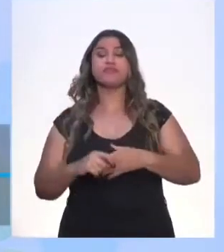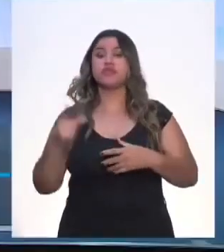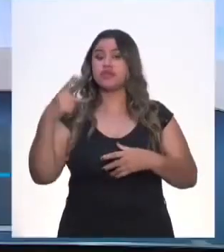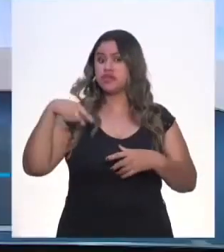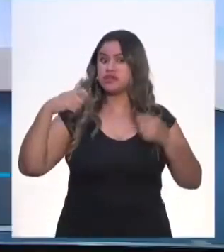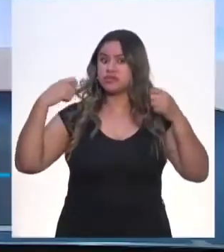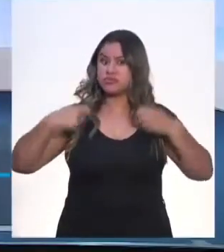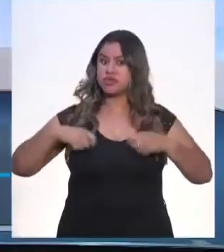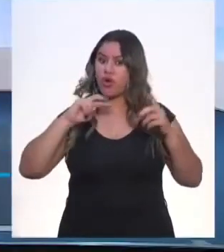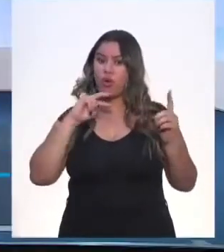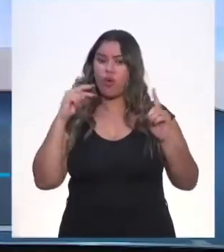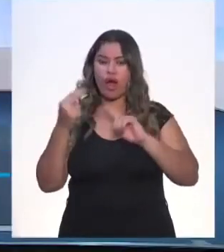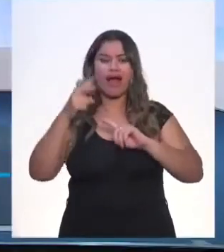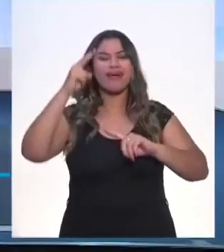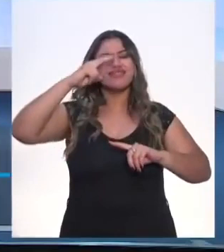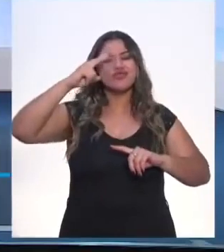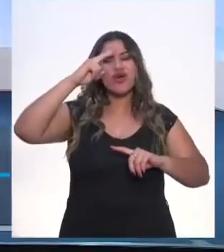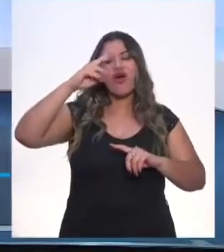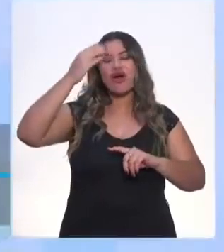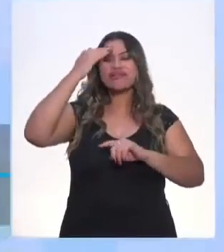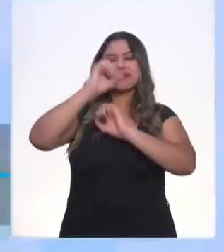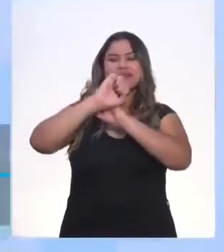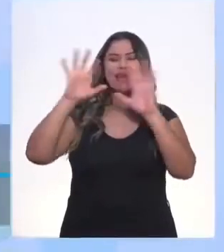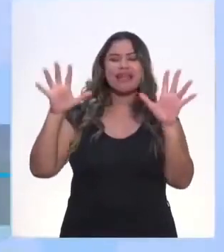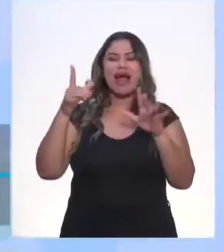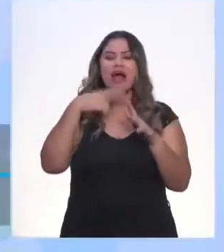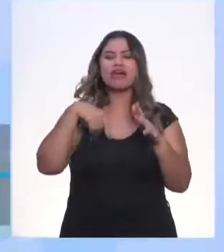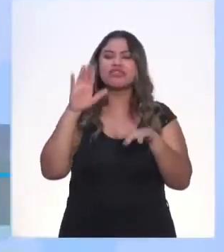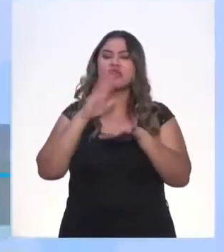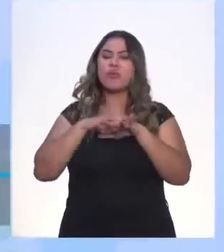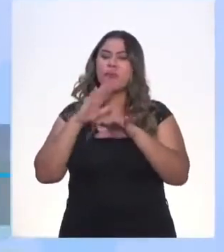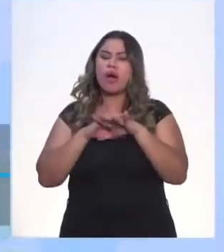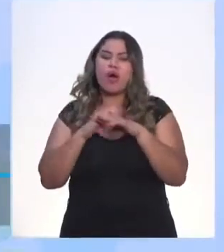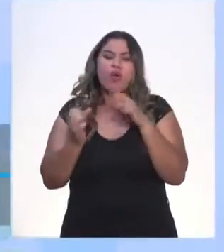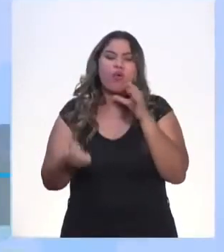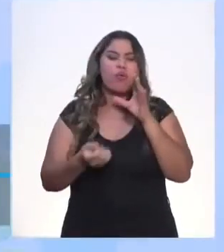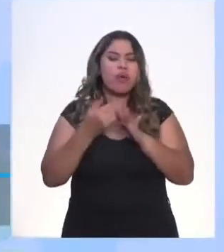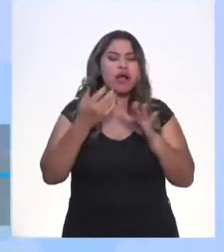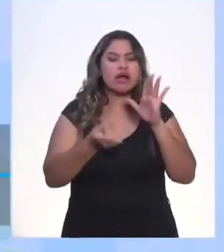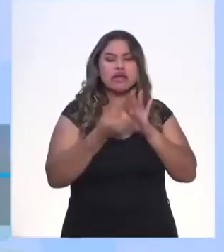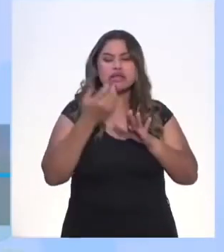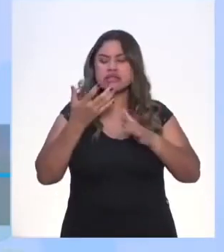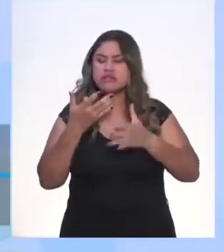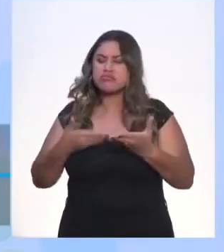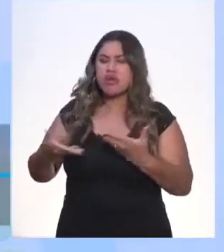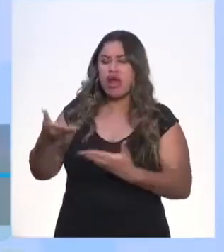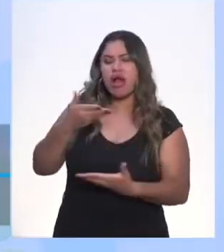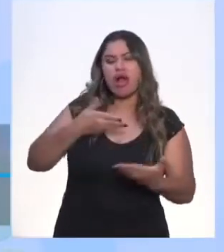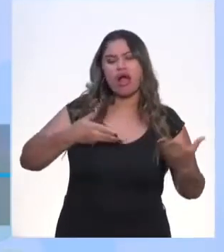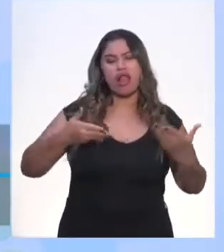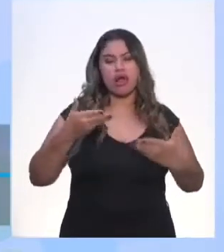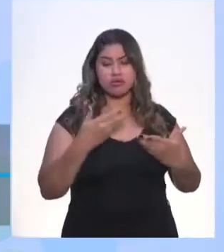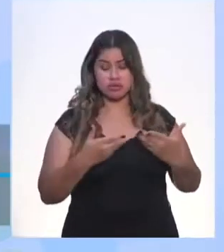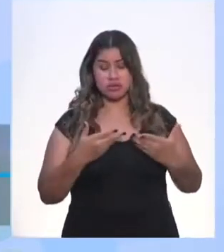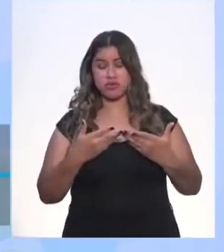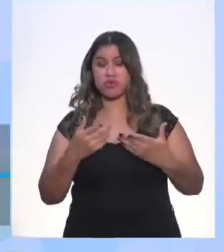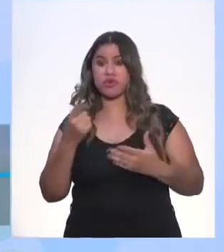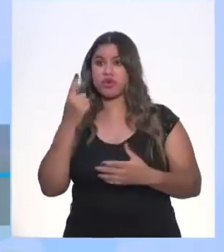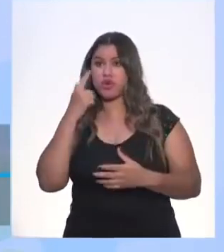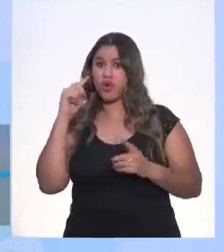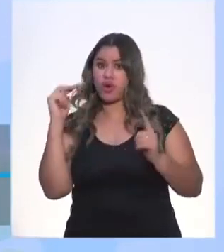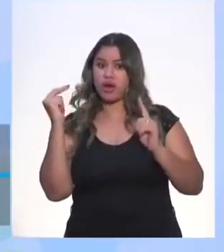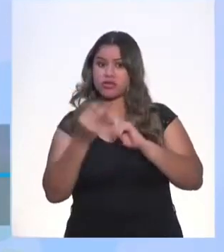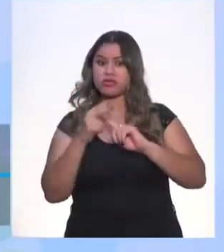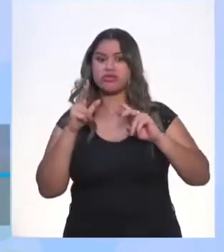olhar para a história, para compreender como nós vamos aí moldando as nossas relações. E olhando para a